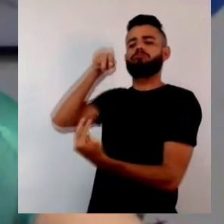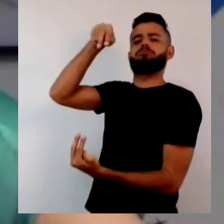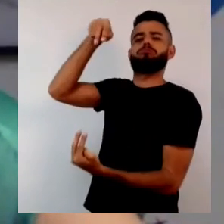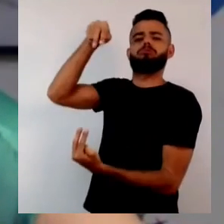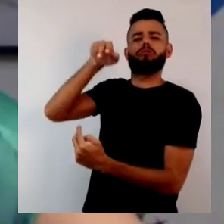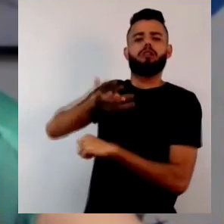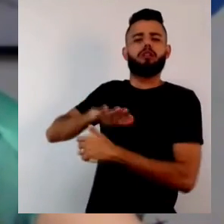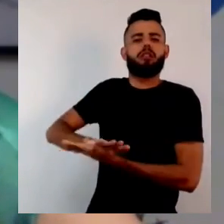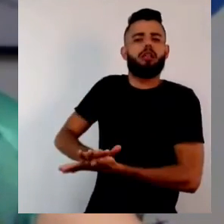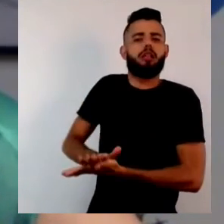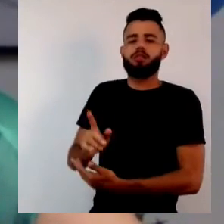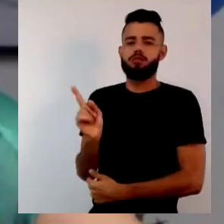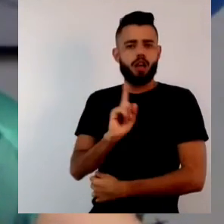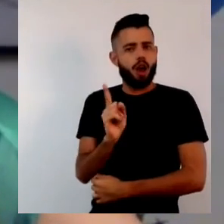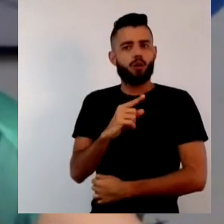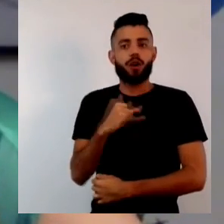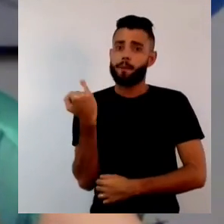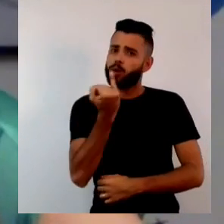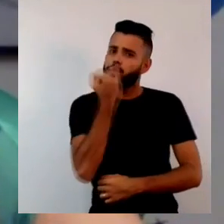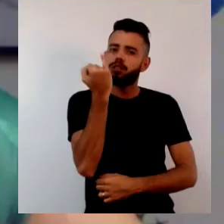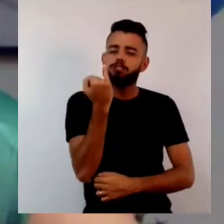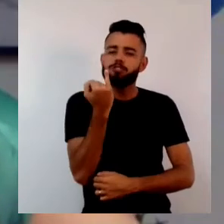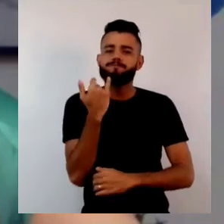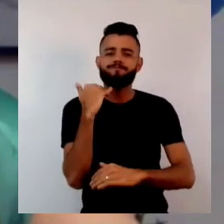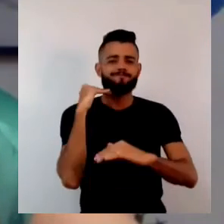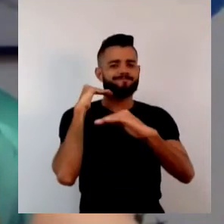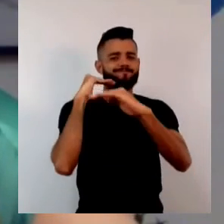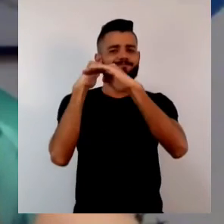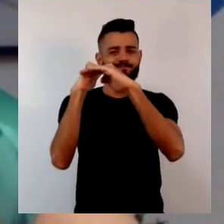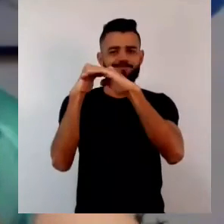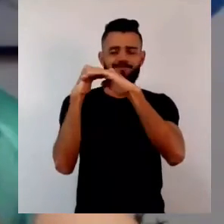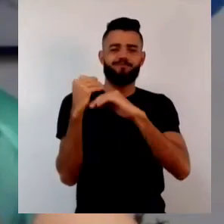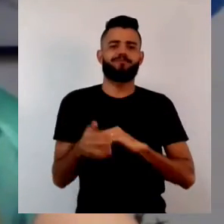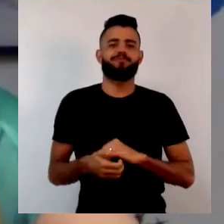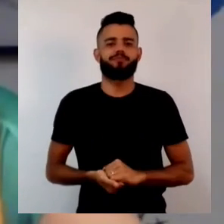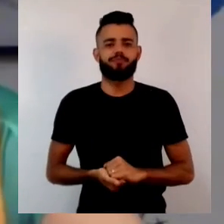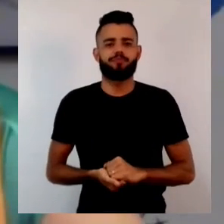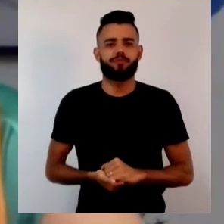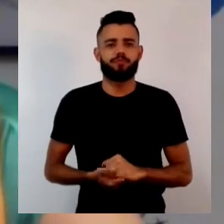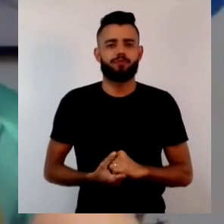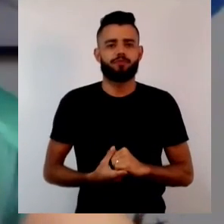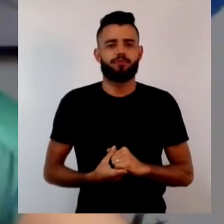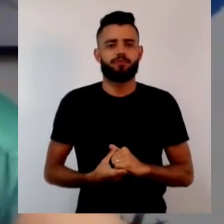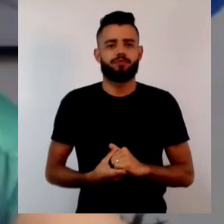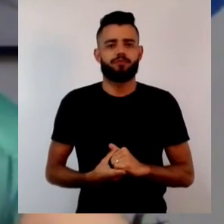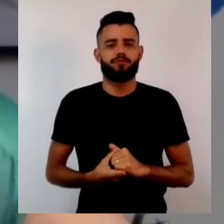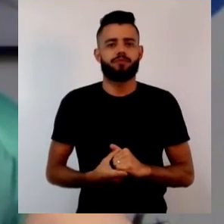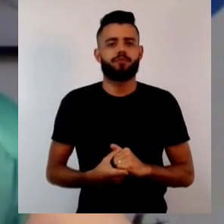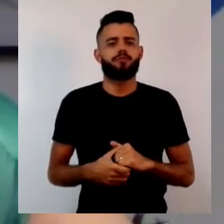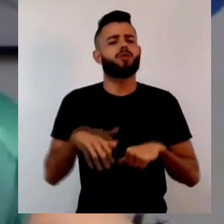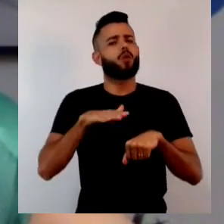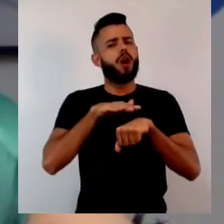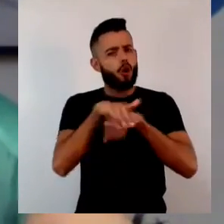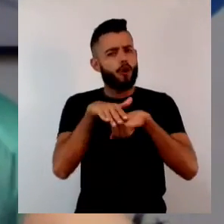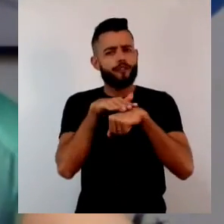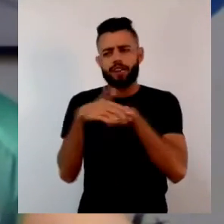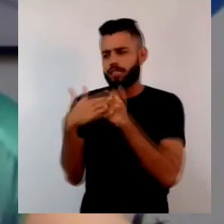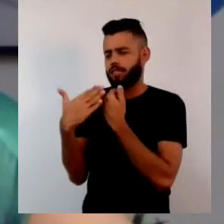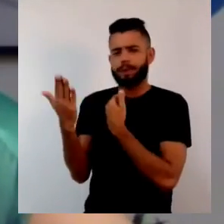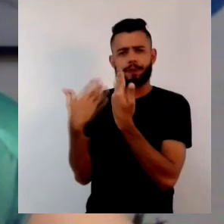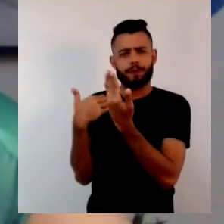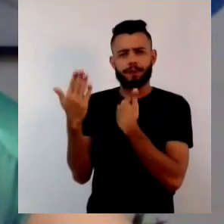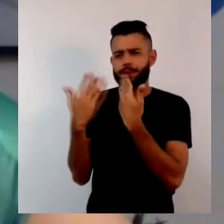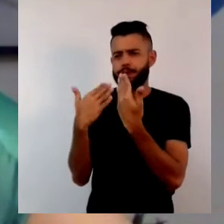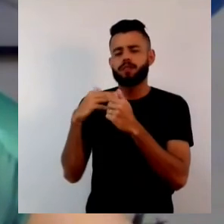resposta. Que mais? E a conversa, ela vai até as nossas metodologias de